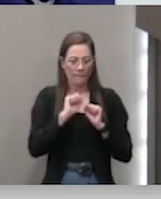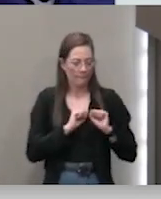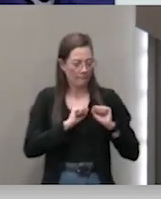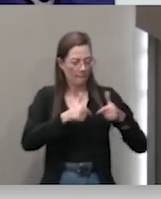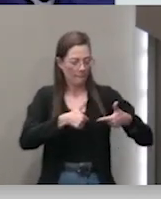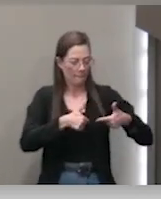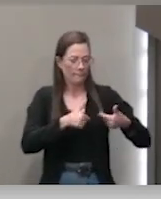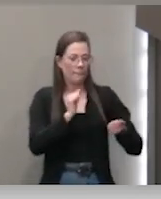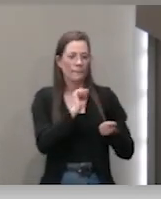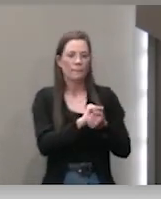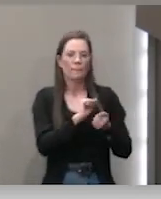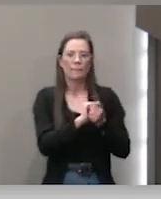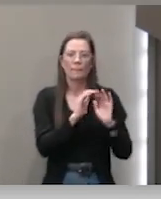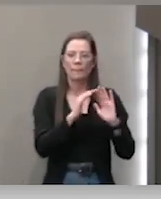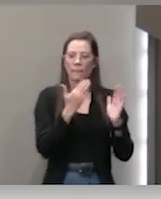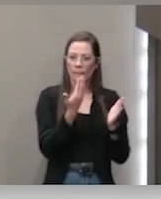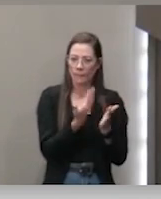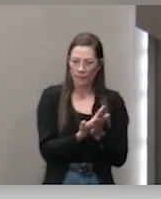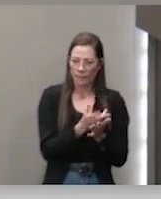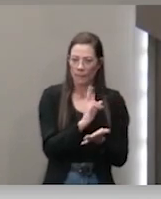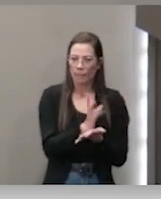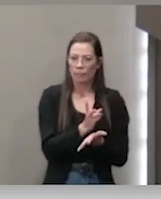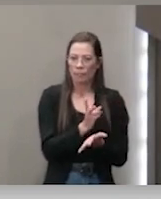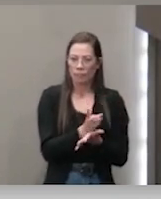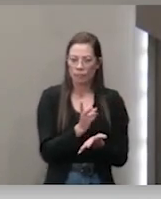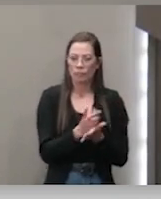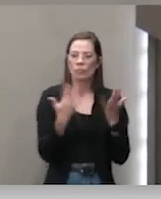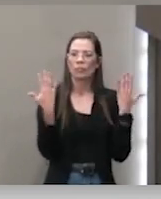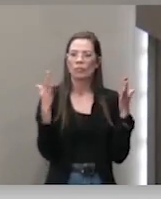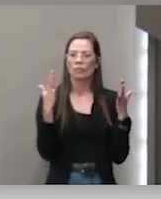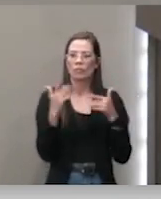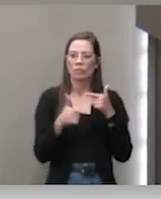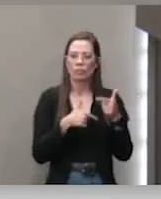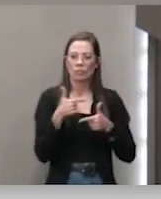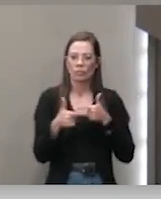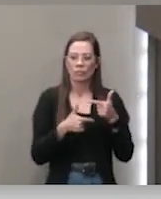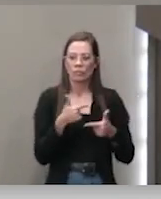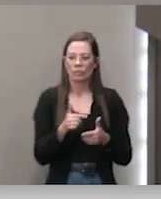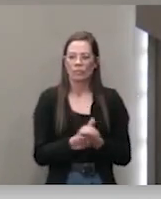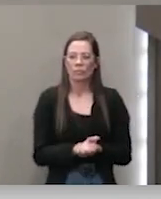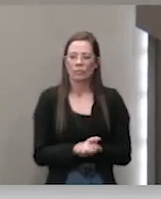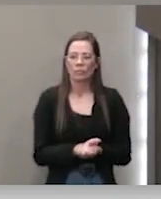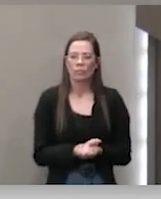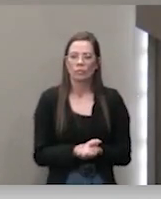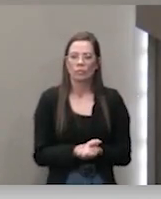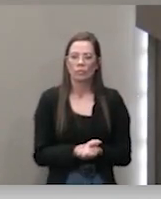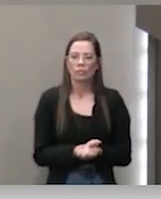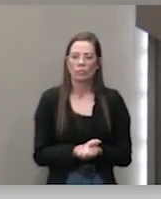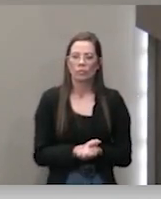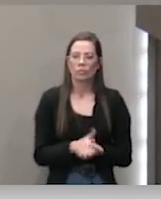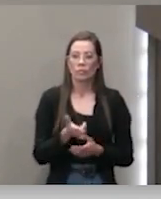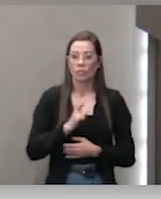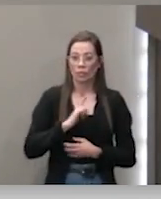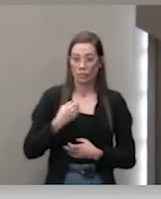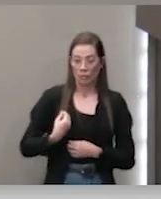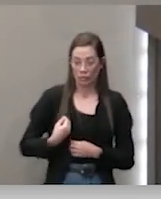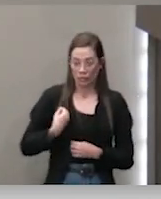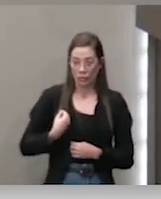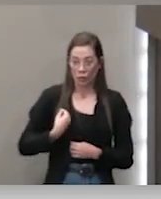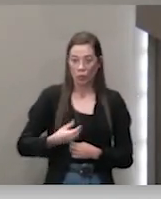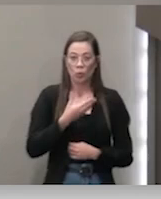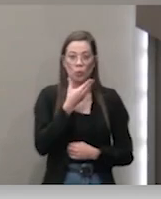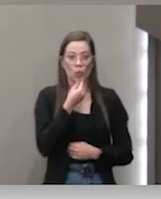nessa escola, questão de manutenção, então estão de parabéns pelo trabalho, né? Dali saiu o embaixador da cidade educadora, né? O